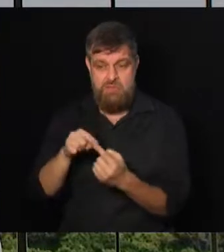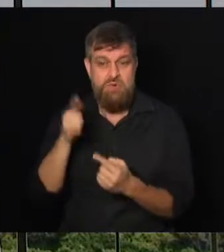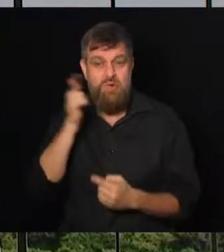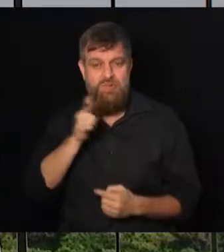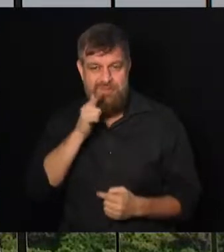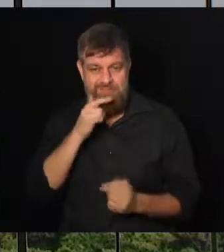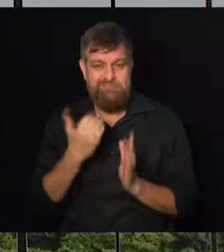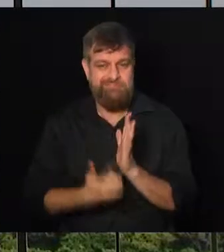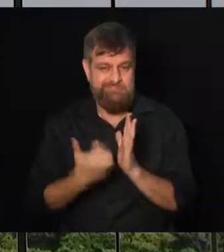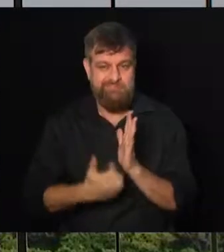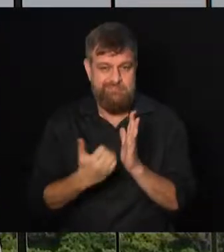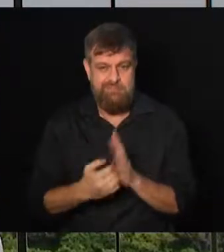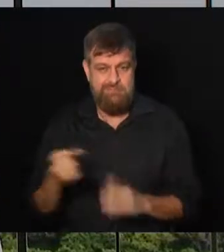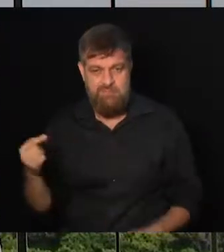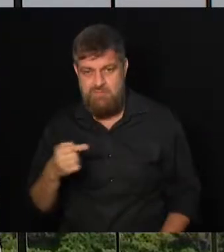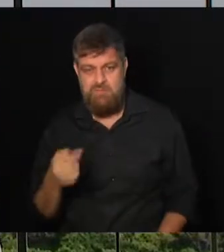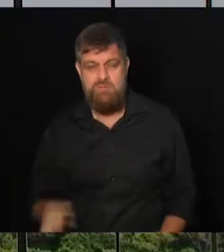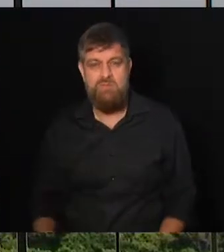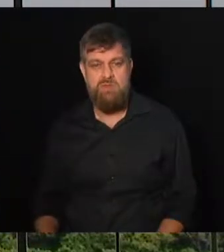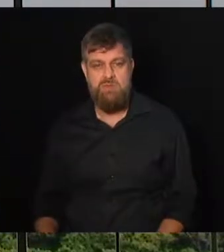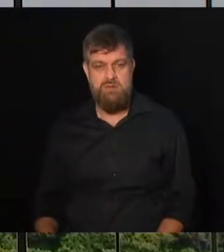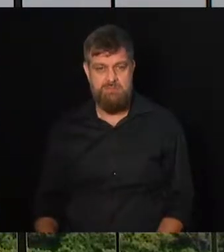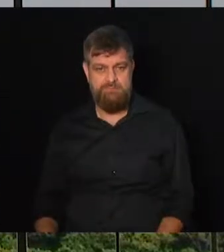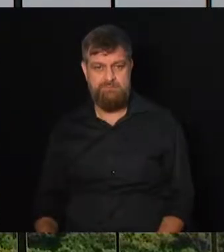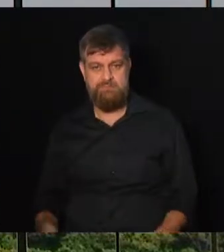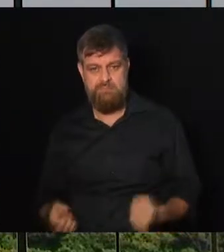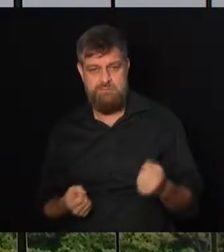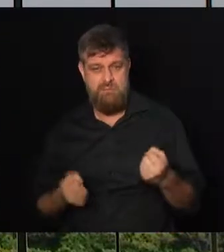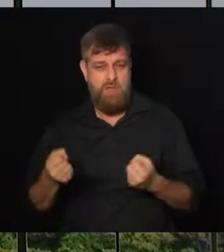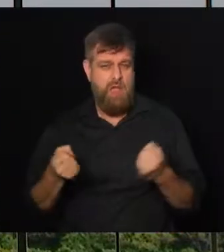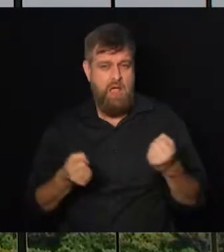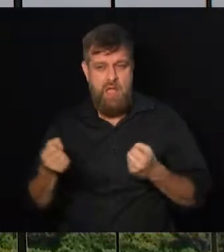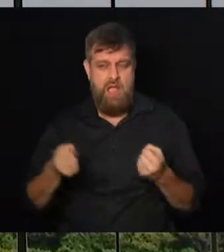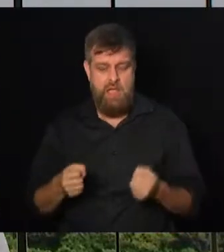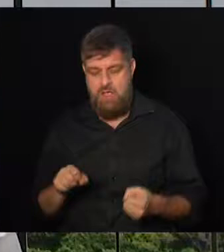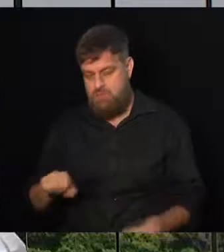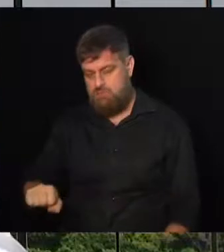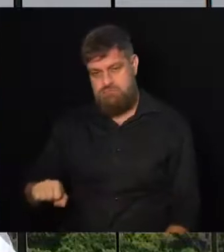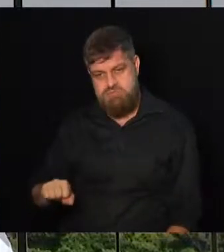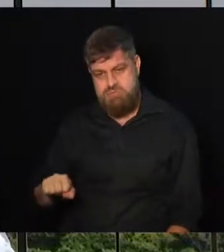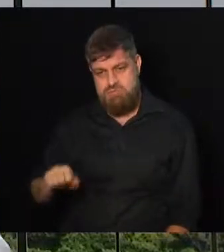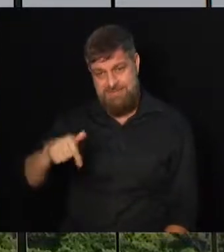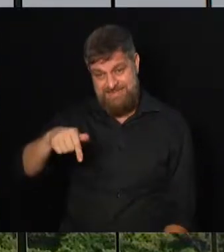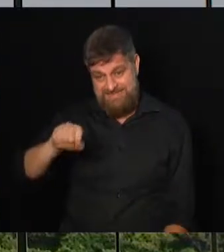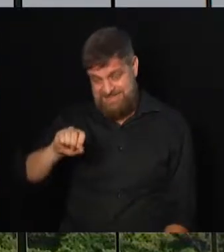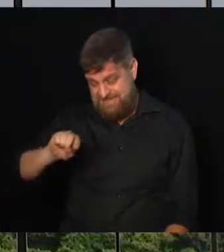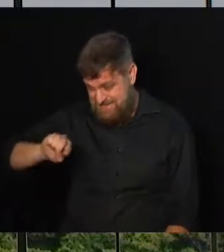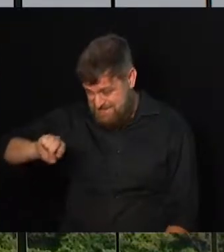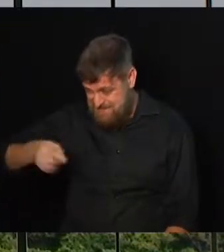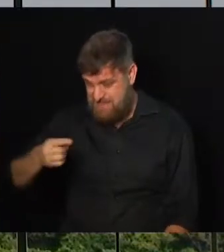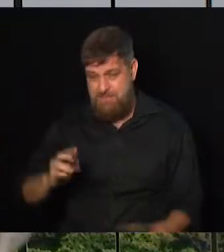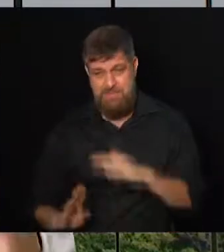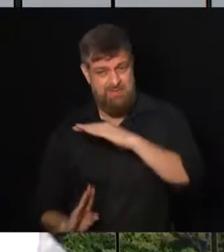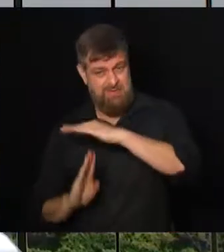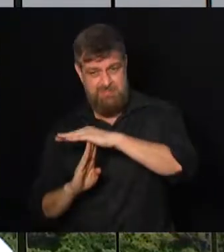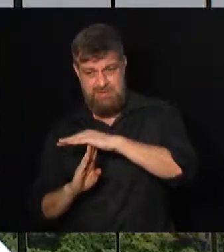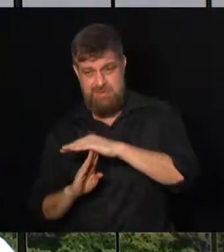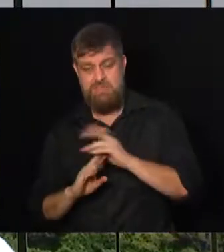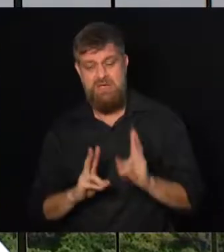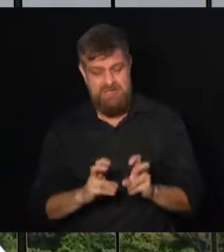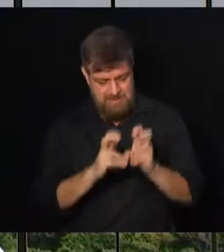caso do veículo automotivo, que hoje o teto é de 70 mil, um veículo com 70 mil você consegue a isenção, seja para neoplasia, ou seja